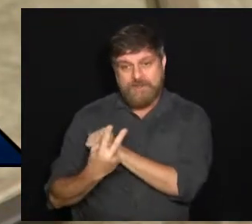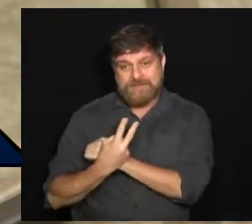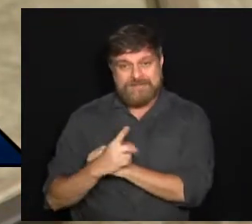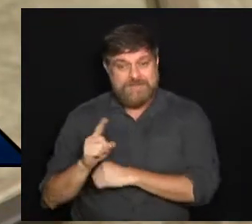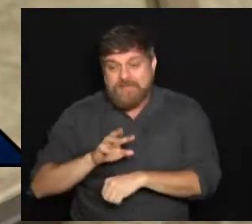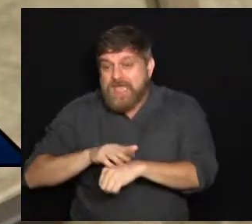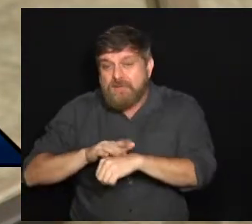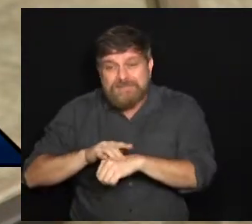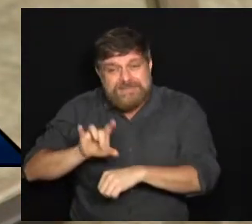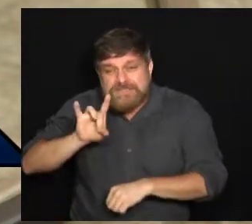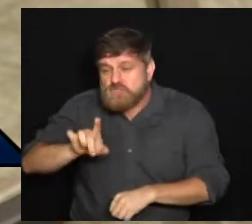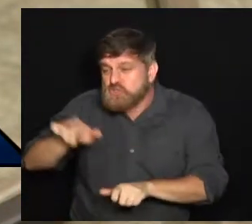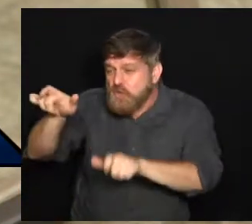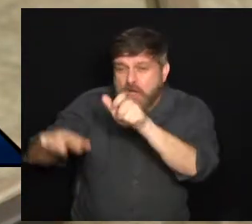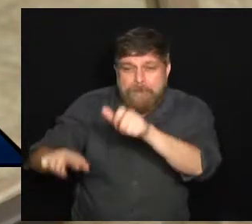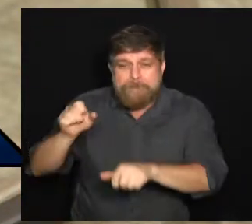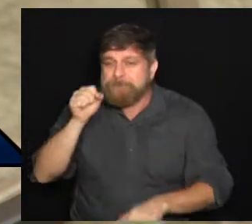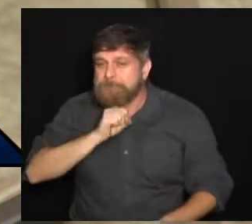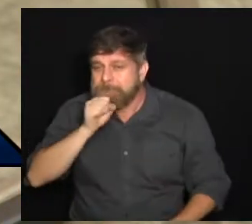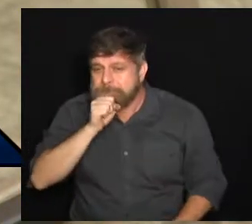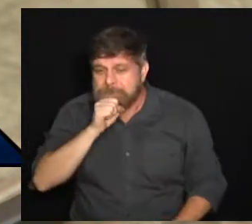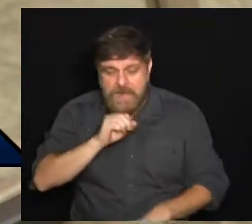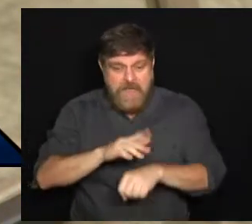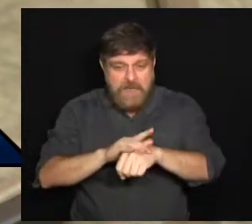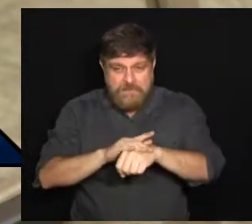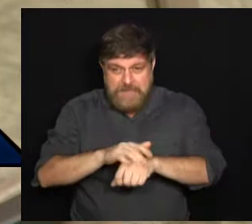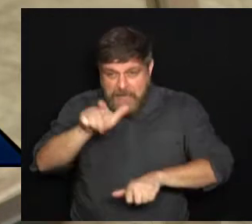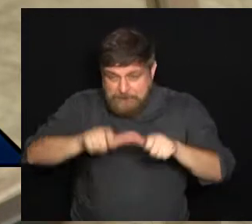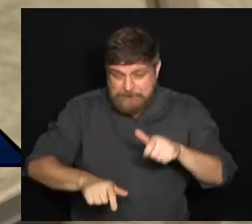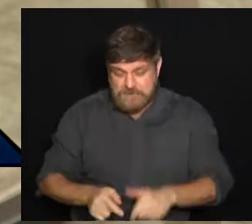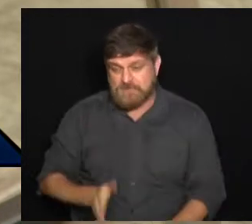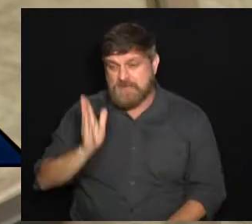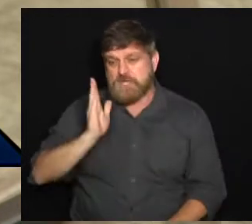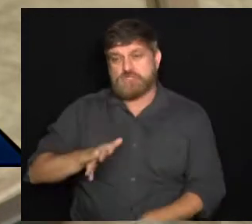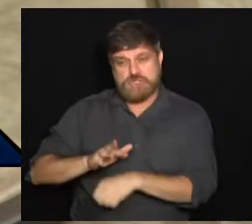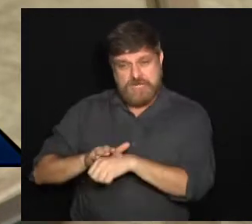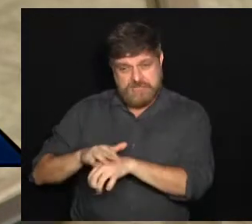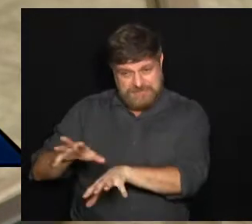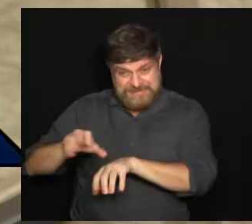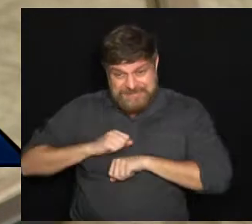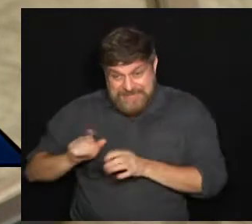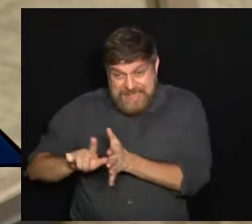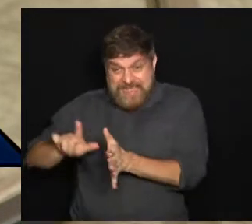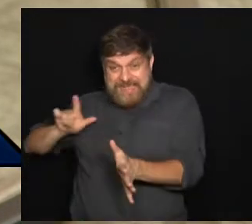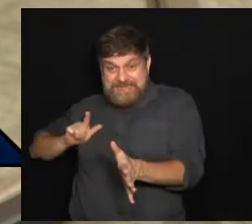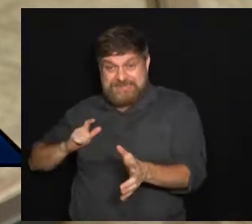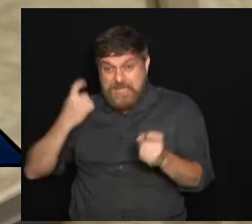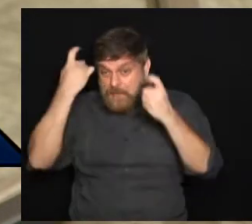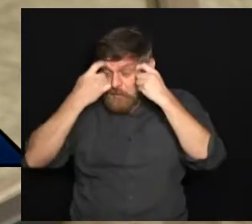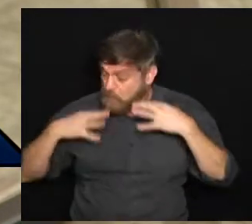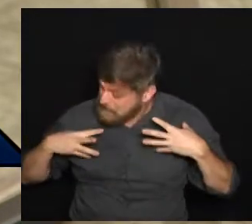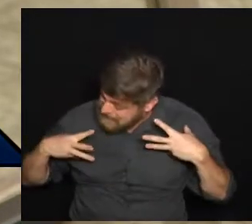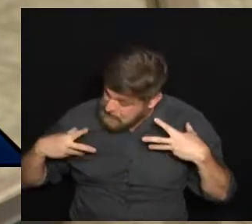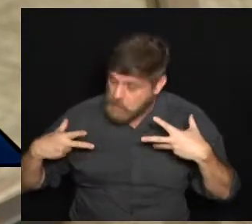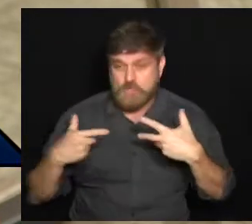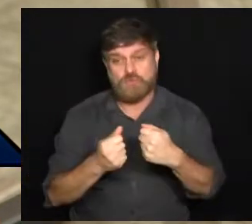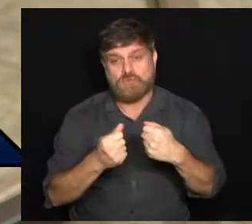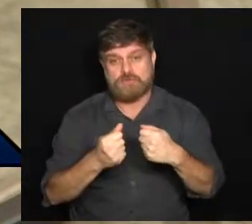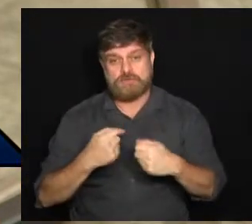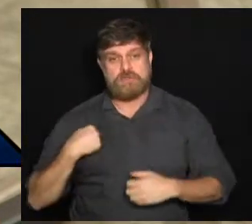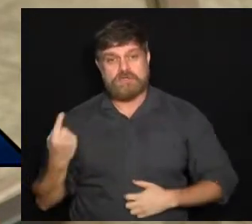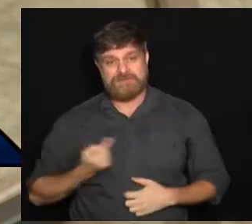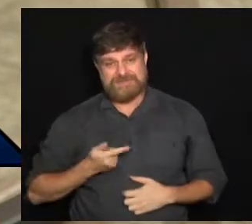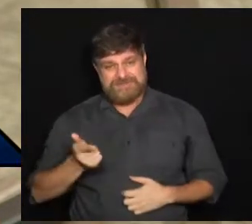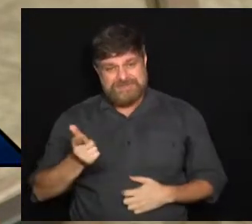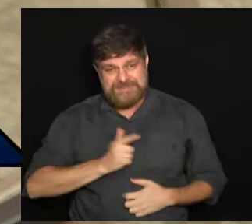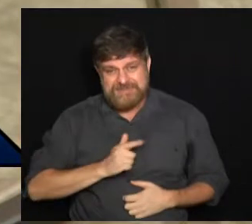doença só de quem é velho, não é uma doença só de quem é doente já previamente. Ela é uma doença que deve preocupar a todos e todas. Nós temos muitos